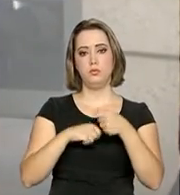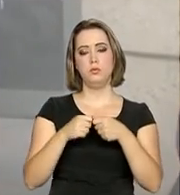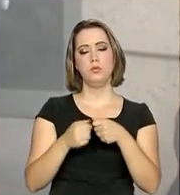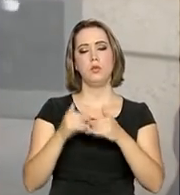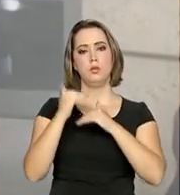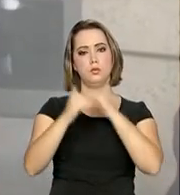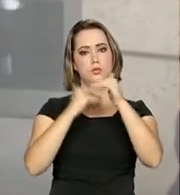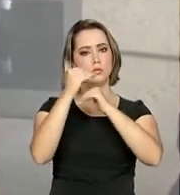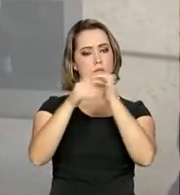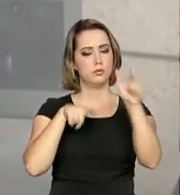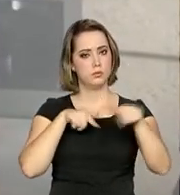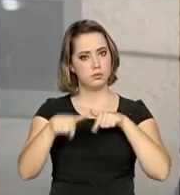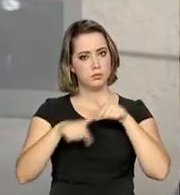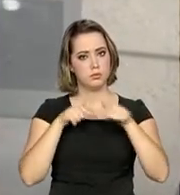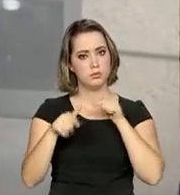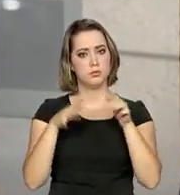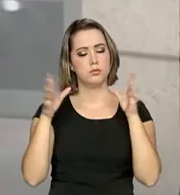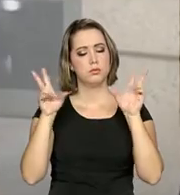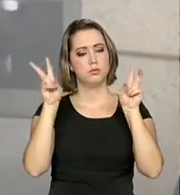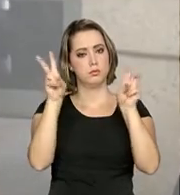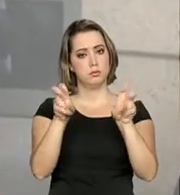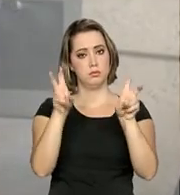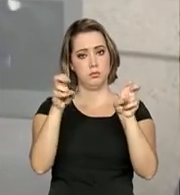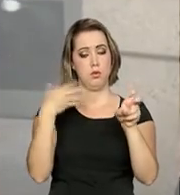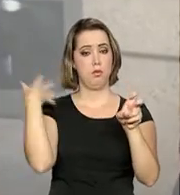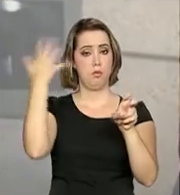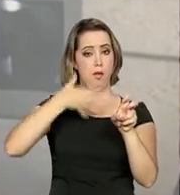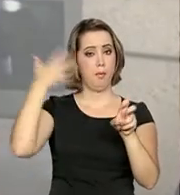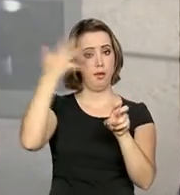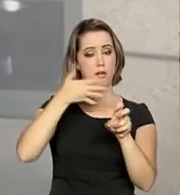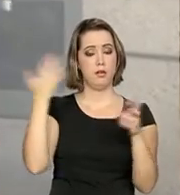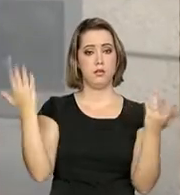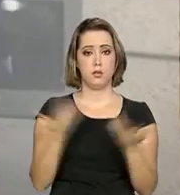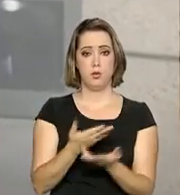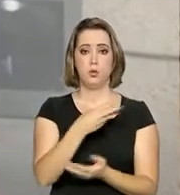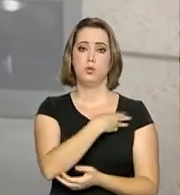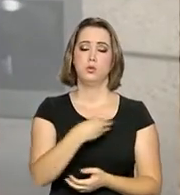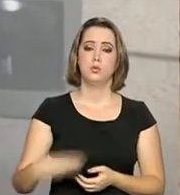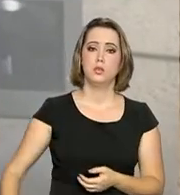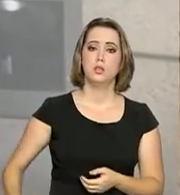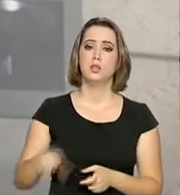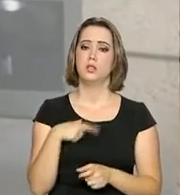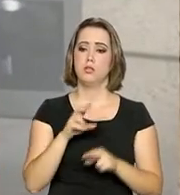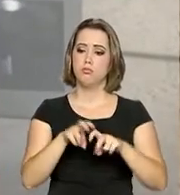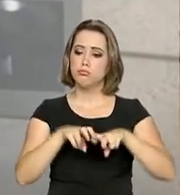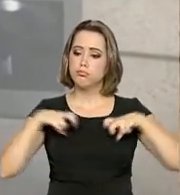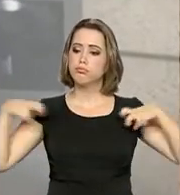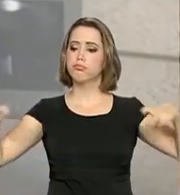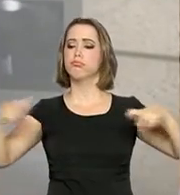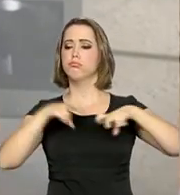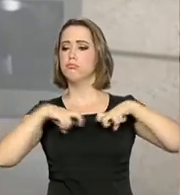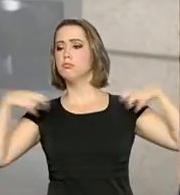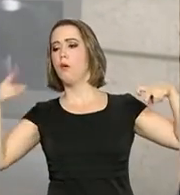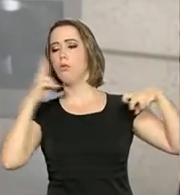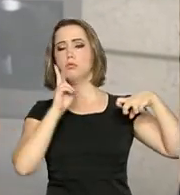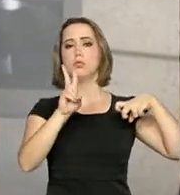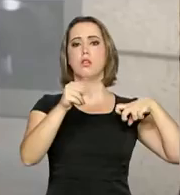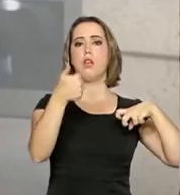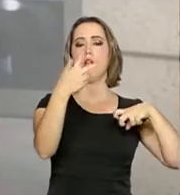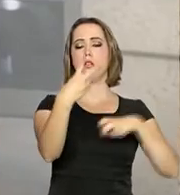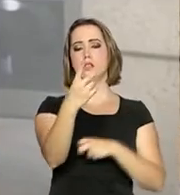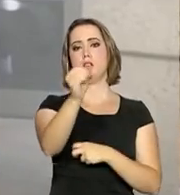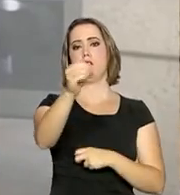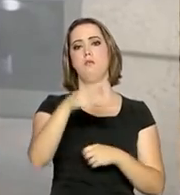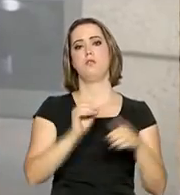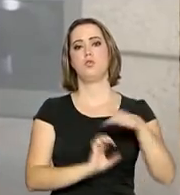e a geração de empregos foram os temas da palestra do ministro Henrique Meirelles a uma plateia formada por representantes de 120